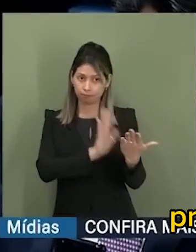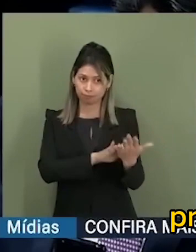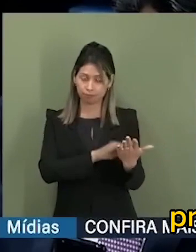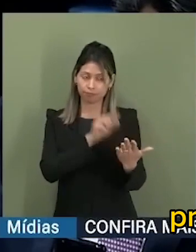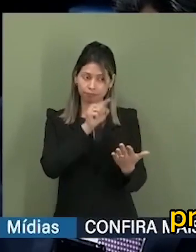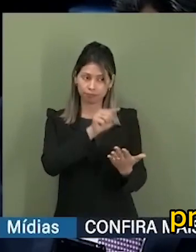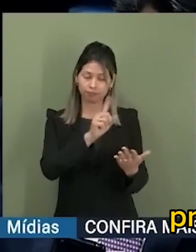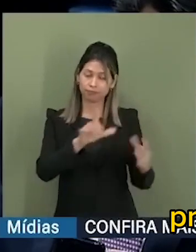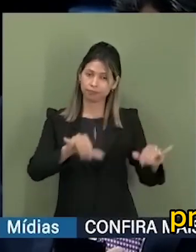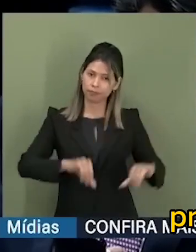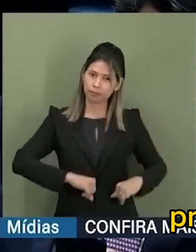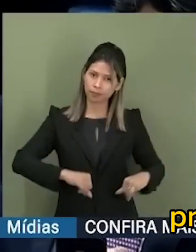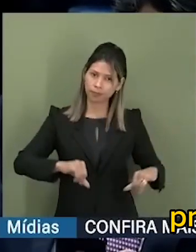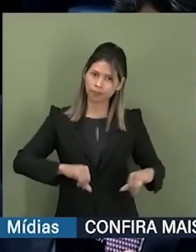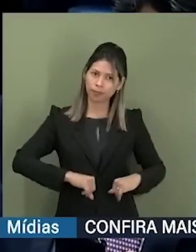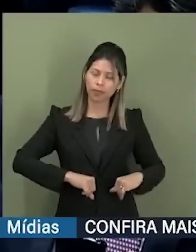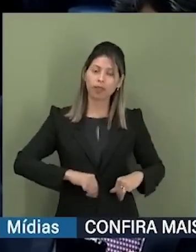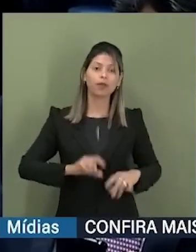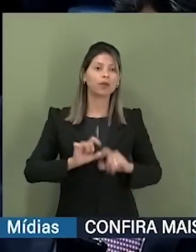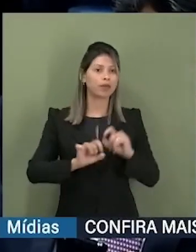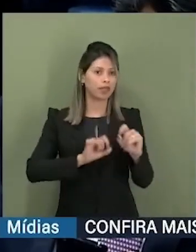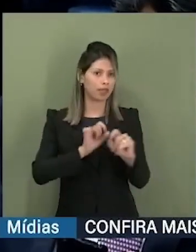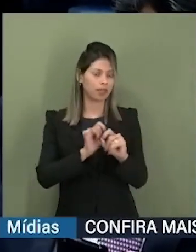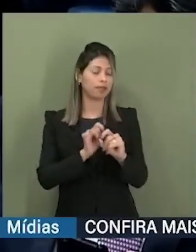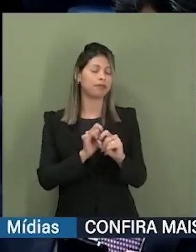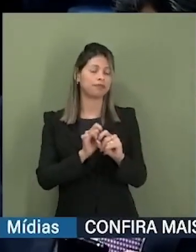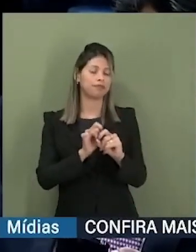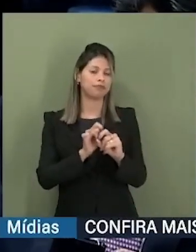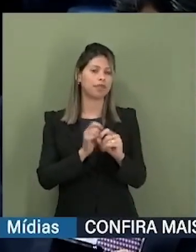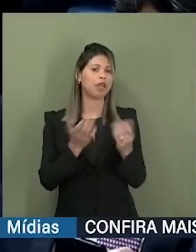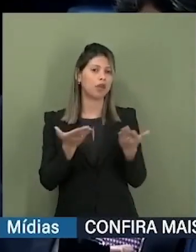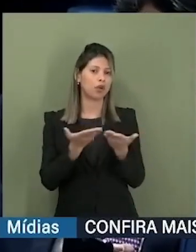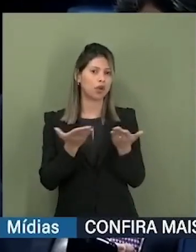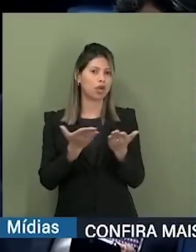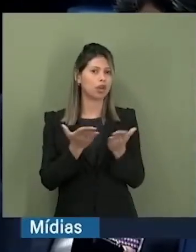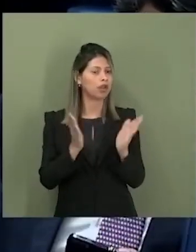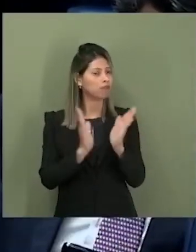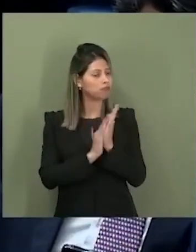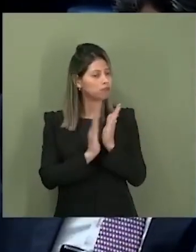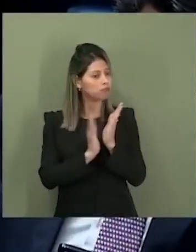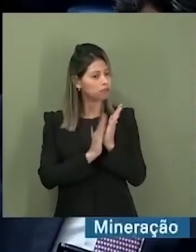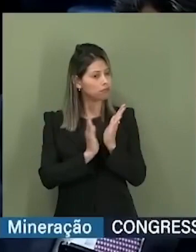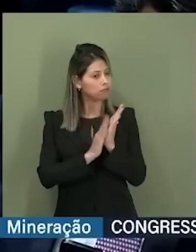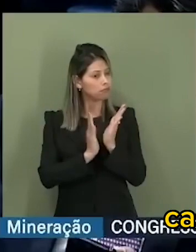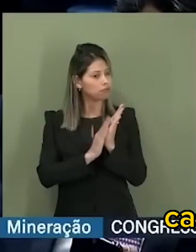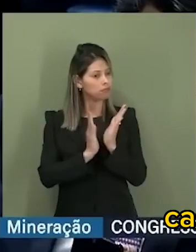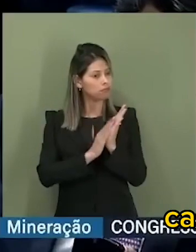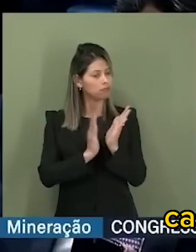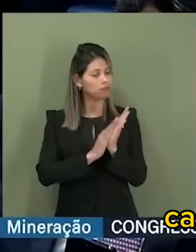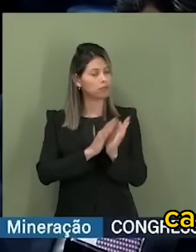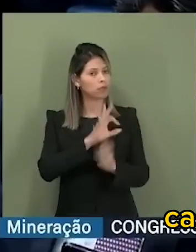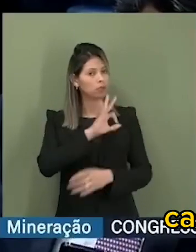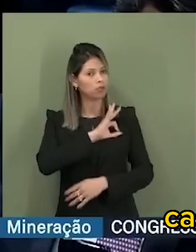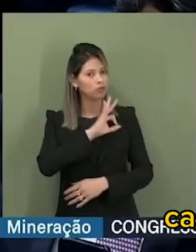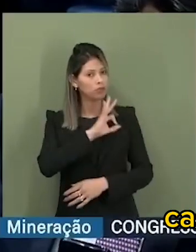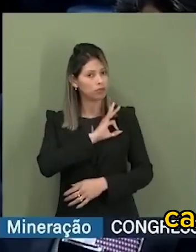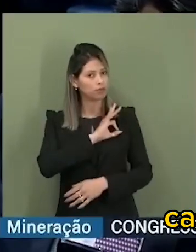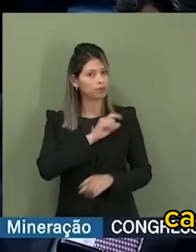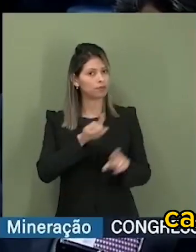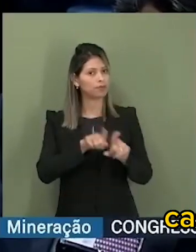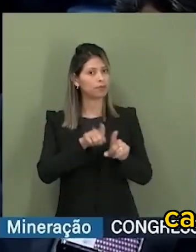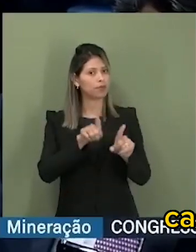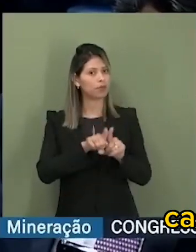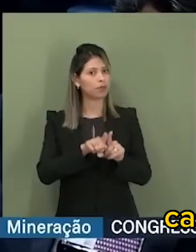para reclamar das atitudes de Janja. Lula teria dito então que ele não deveria mais repetir a crítica caso quisesse preservar